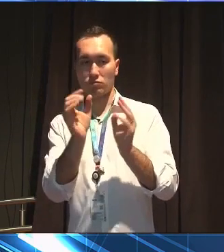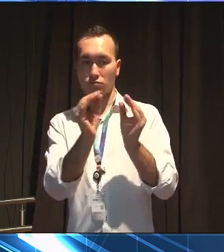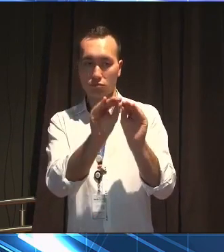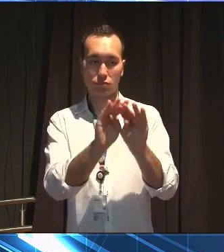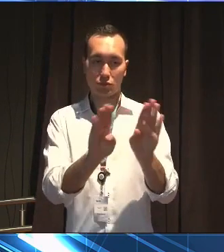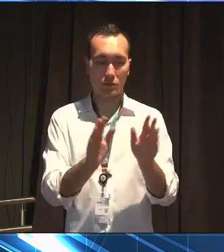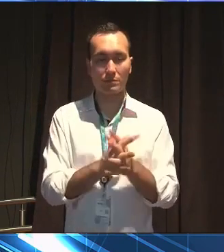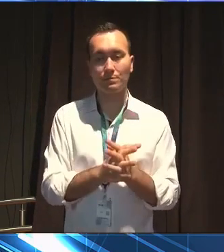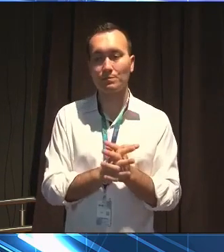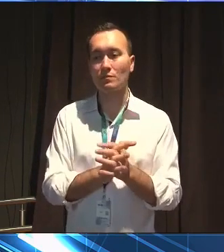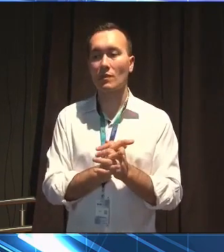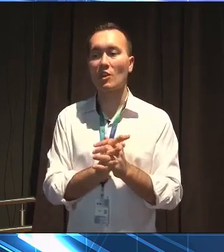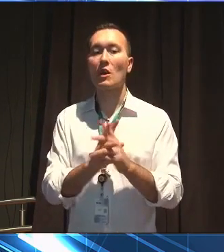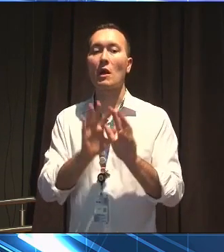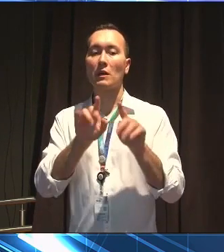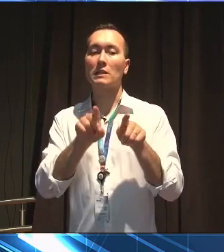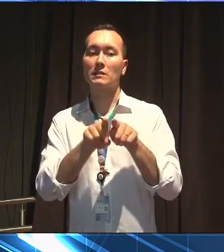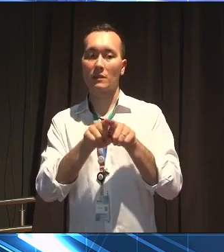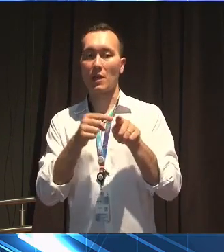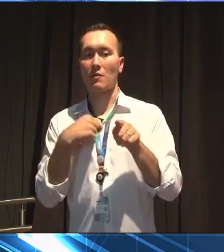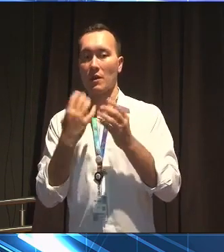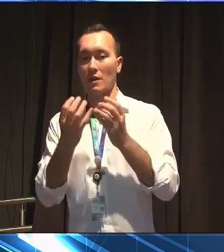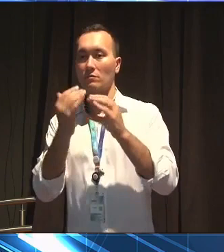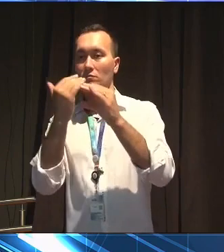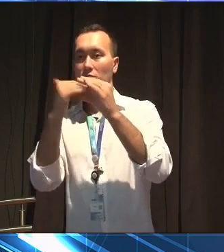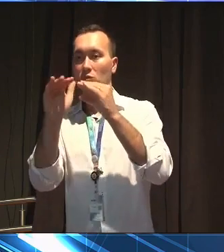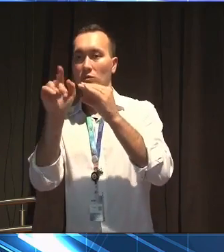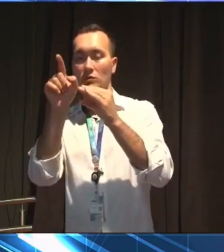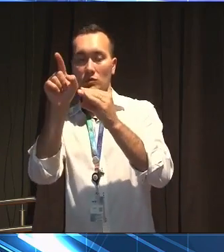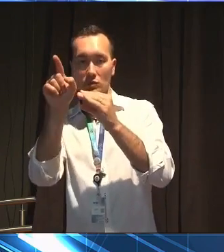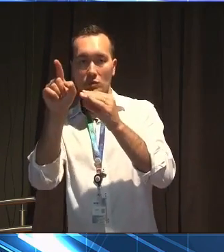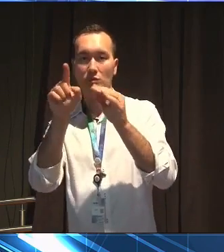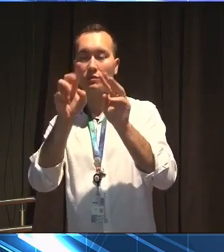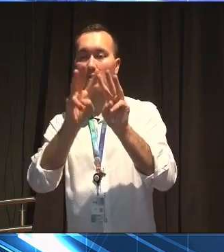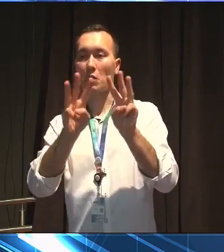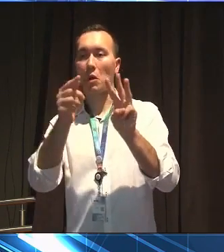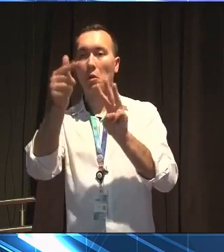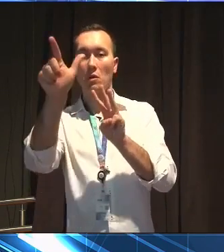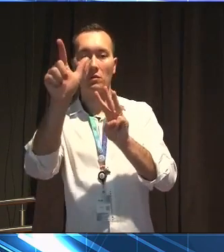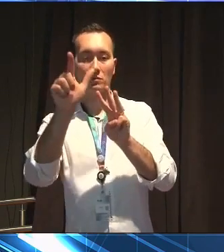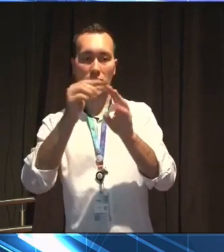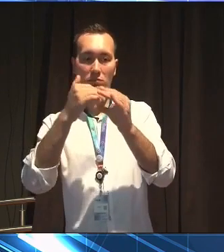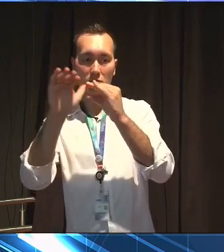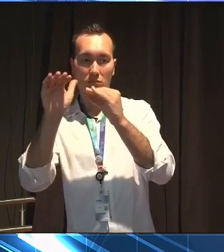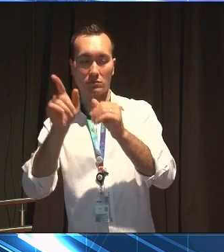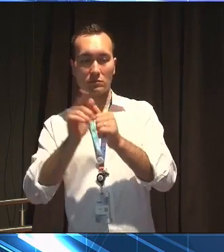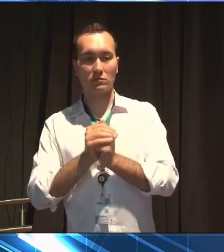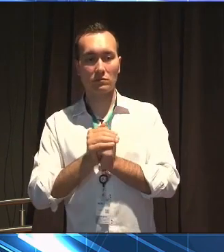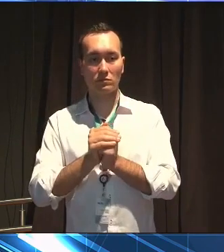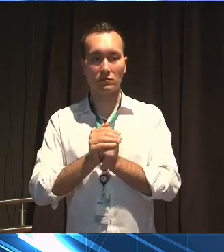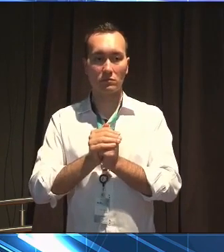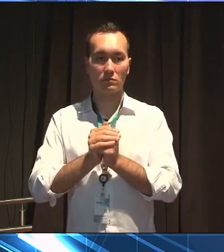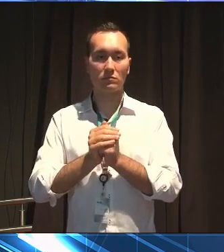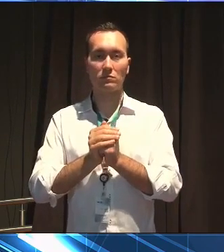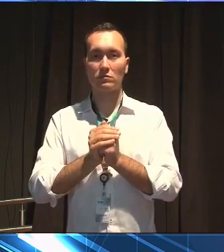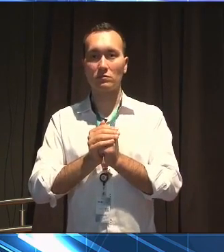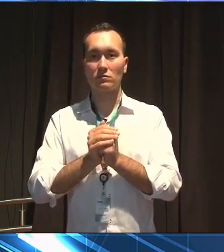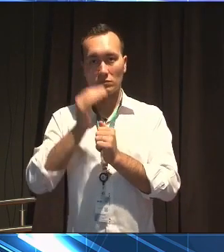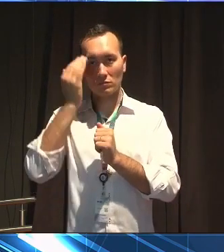mandar para o domínio blog.desenvolvedor.io. Posso mandar para o api.desenvolvedor.io. E aí eu